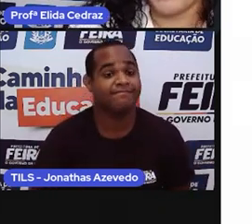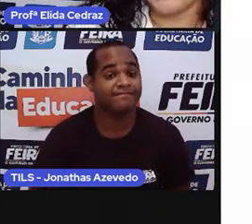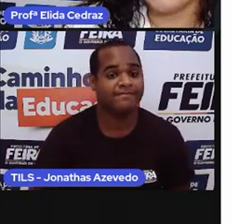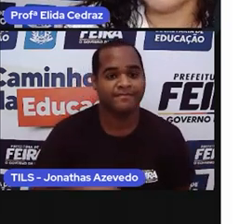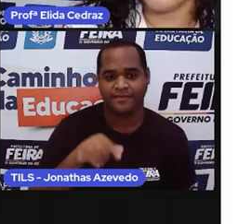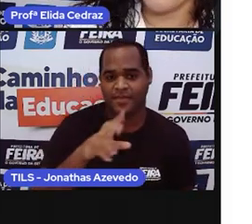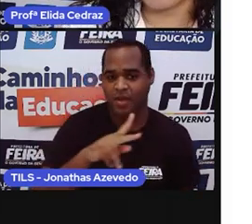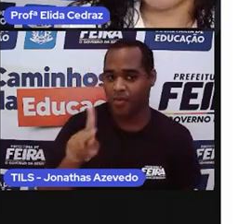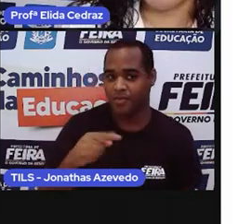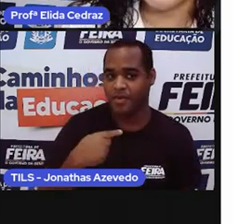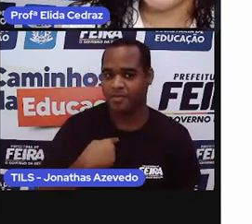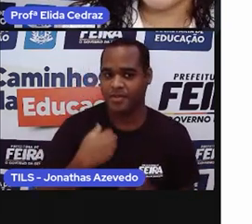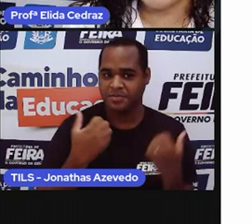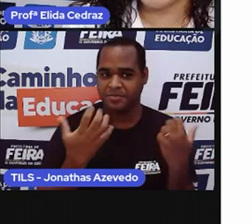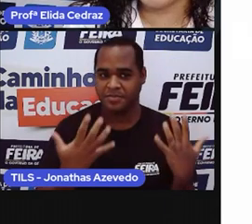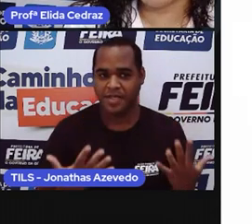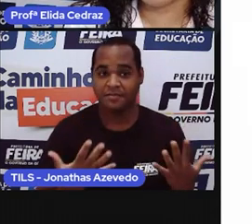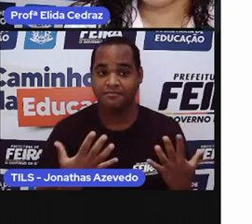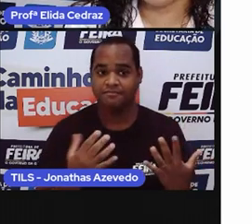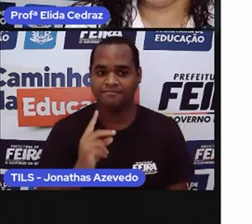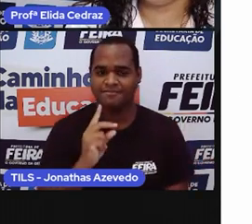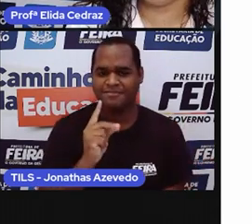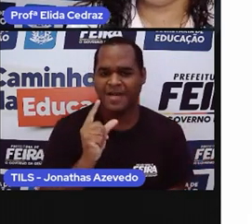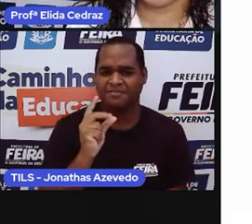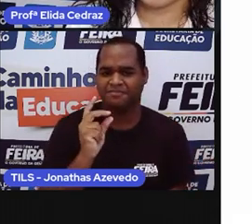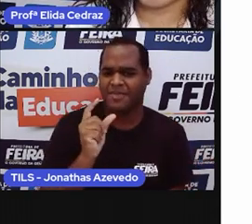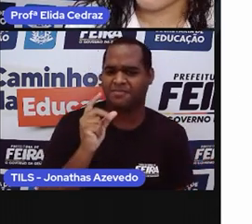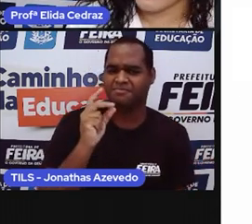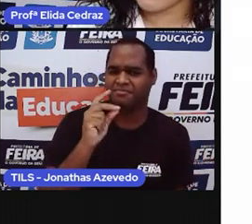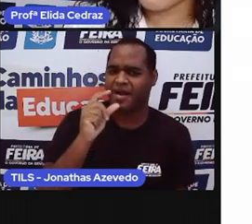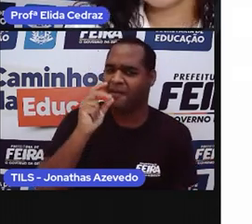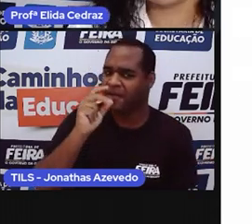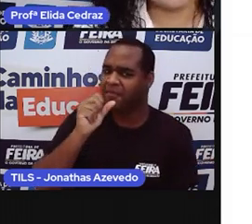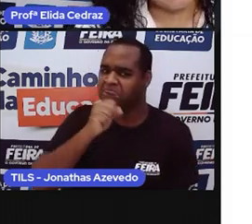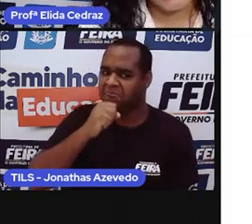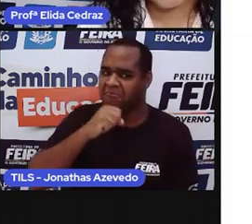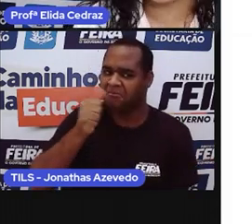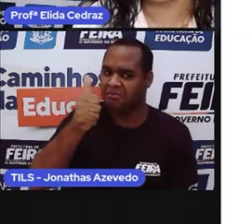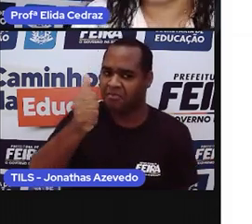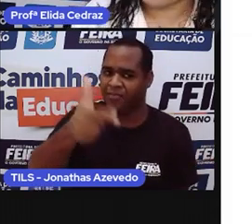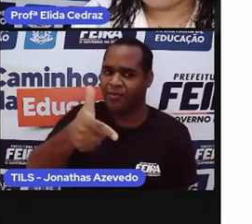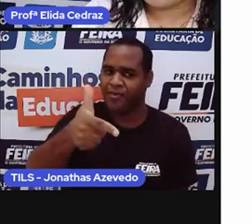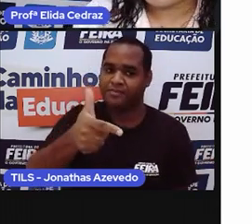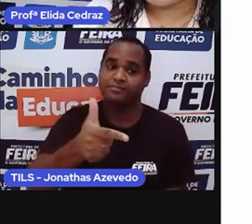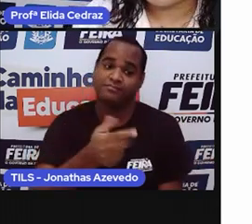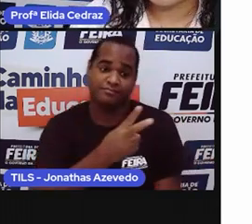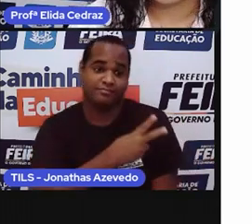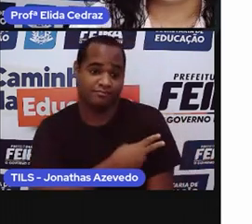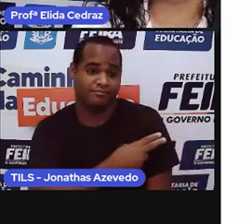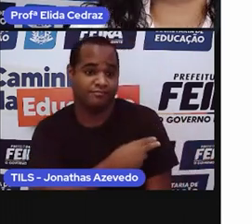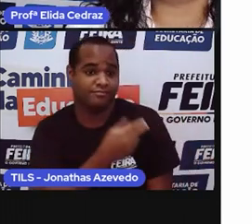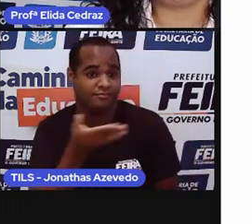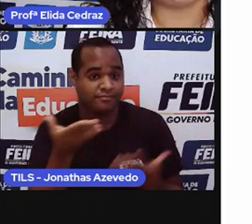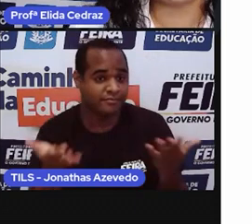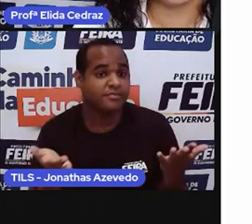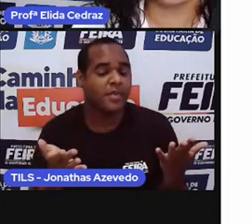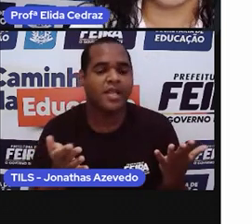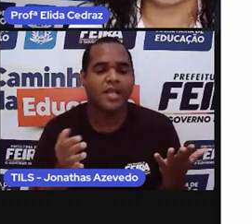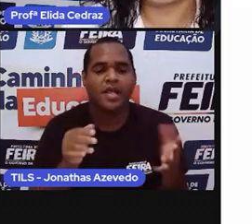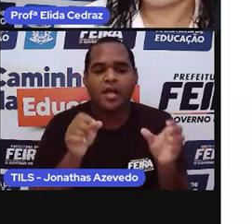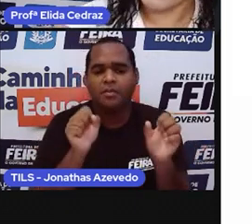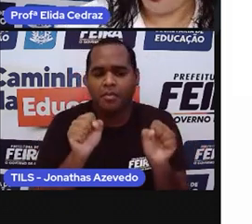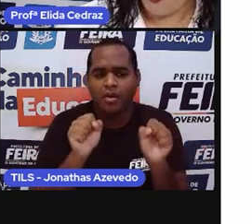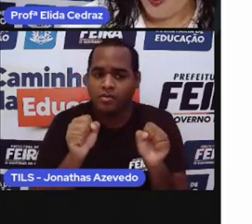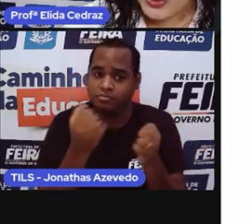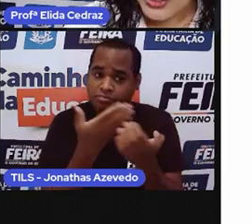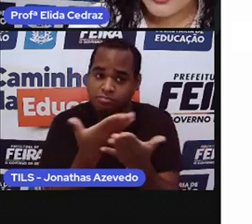a Proélida é bem mais velha do que os alunos do segundo ano. Então, possa